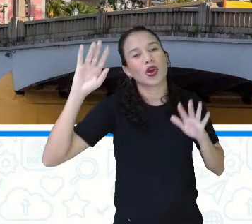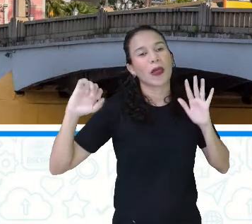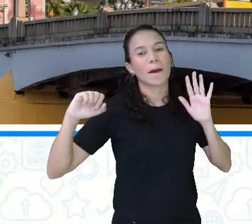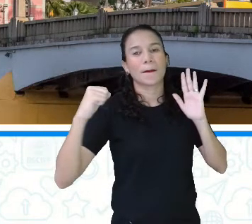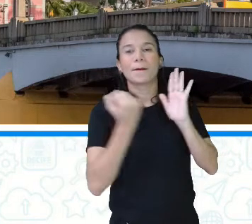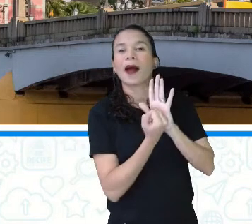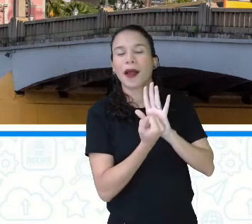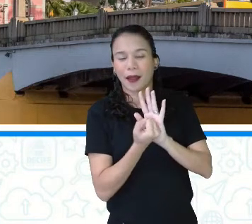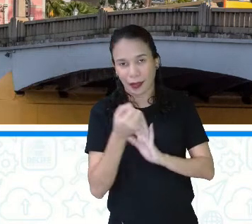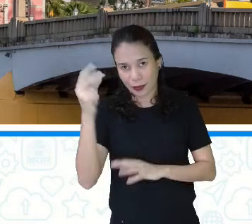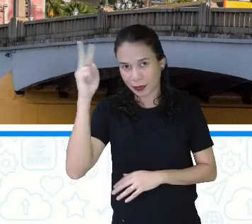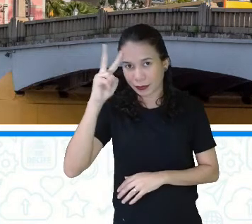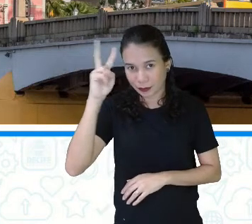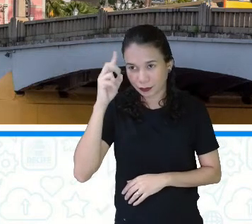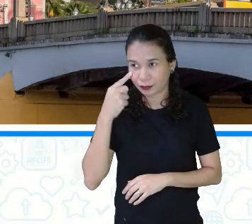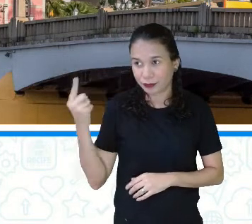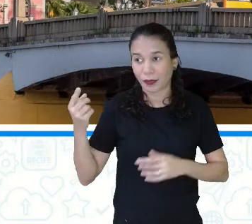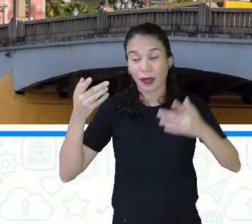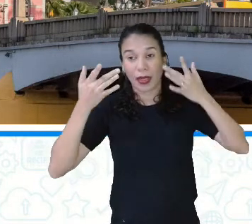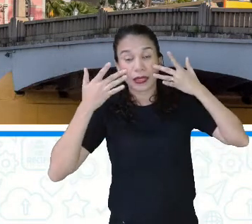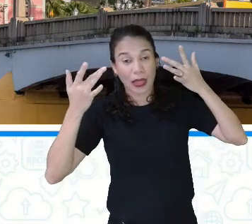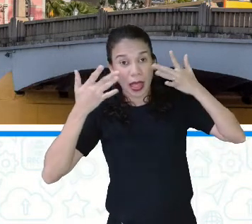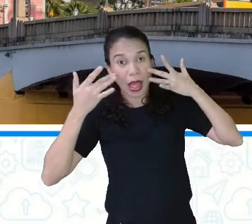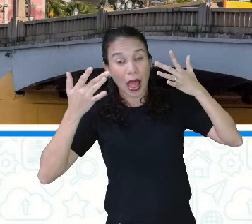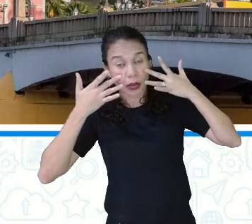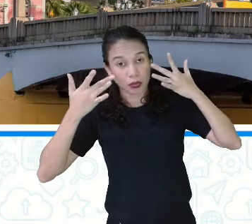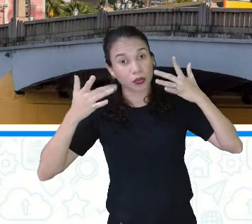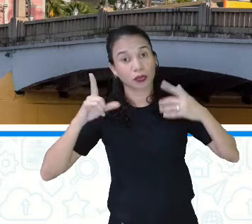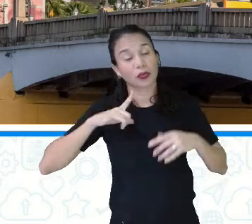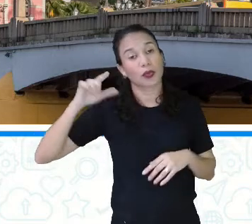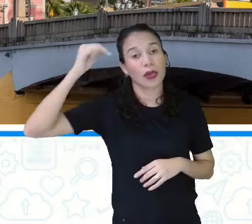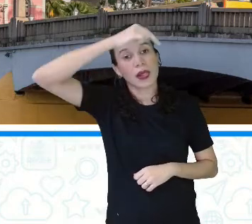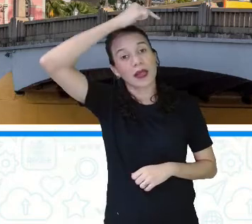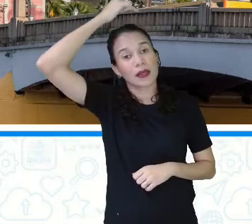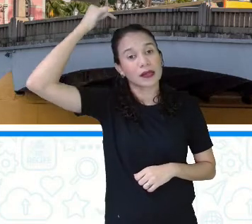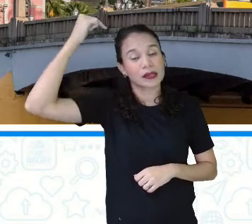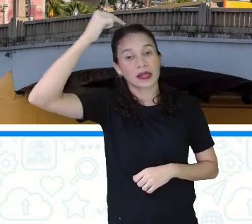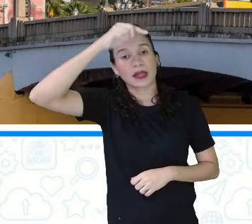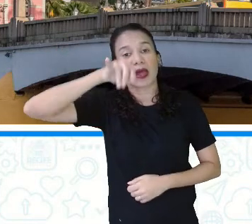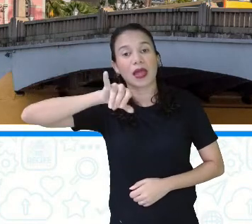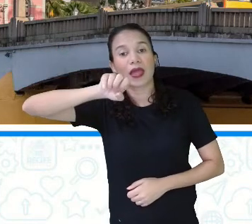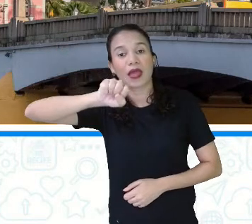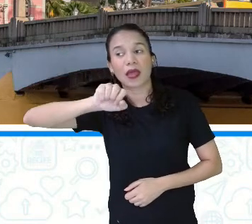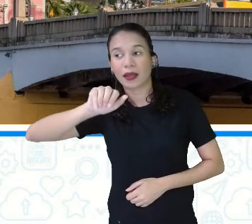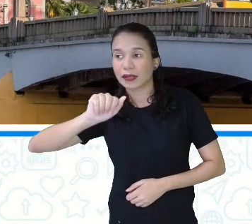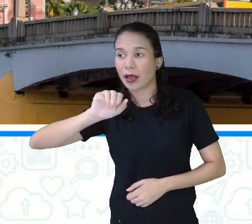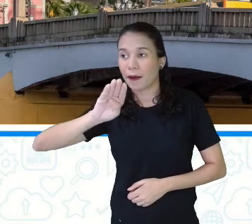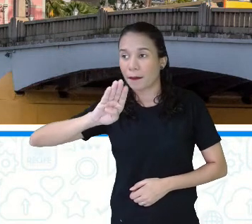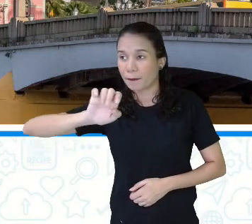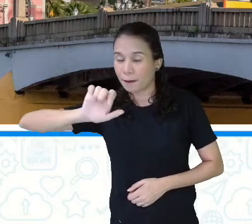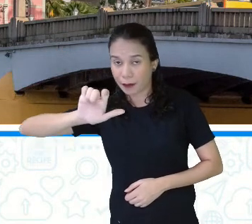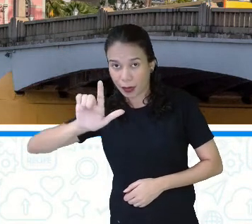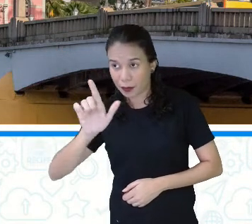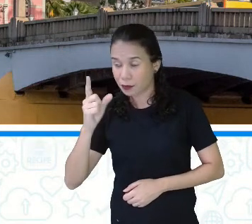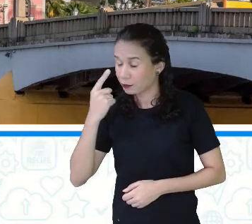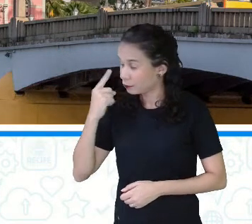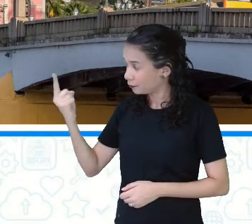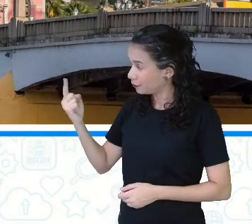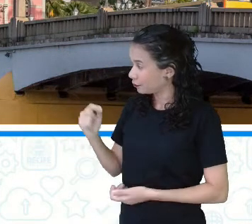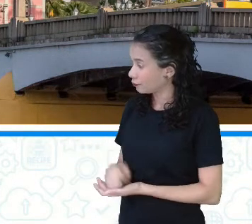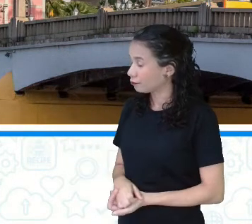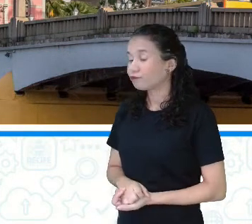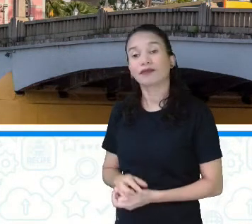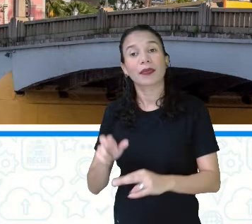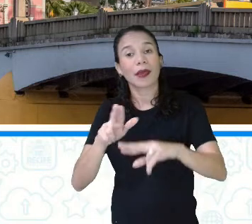lembram disso? Então, Teatro Santa Isabel, a nossa aula foi toda sobre isso, sobre o teatro. E